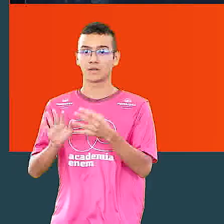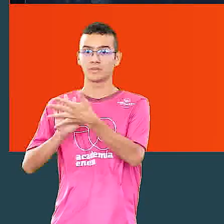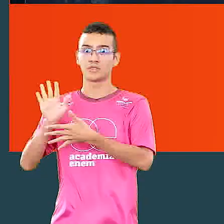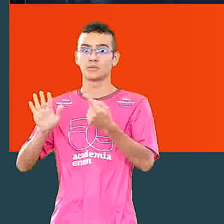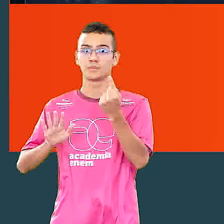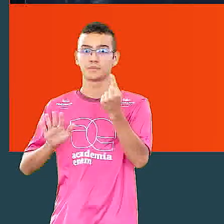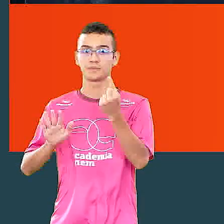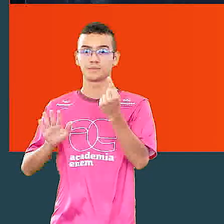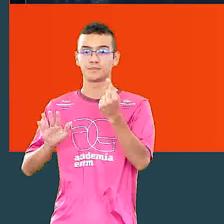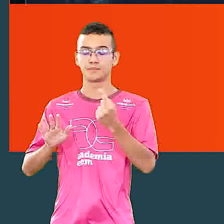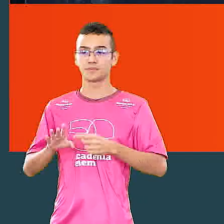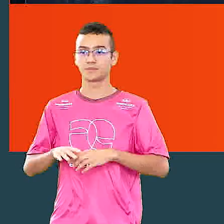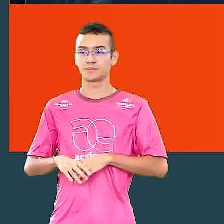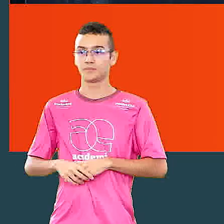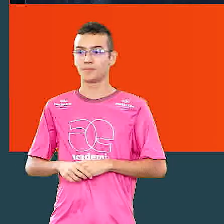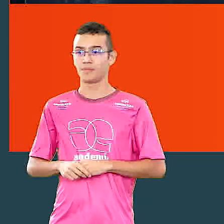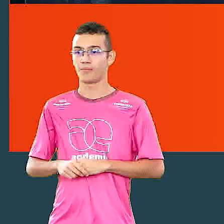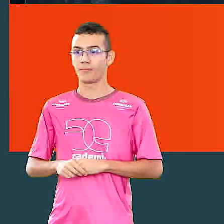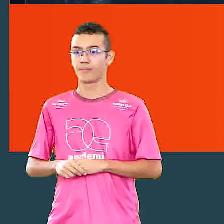Pronto. Cadê?